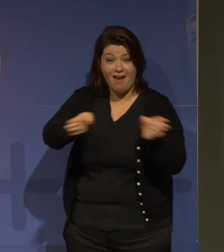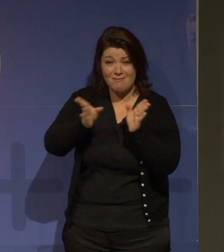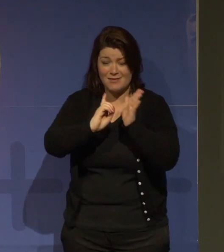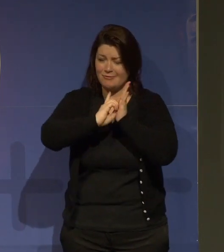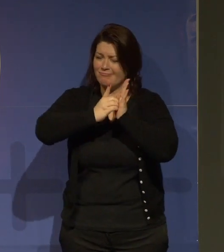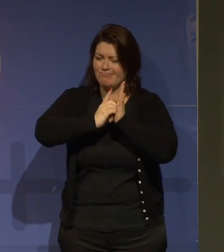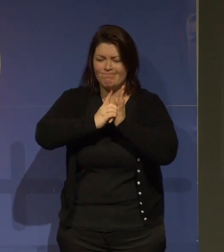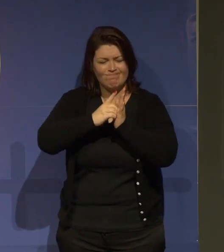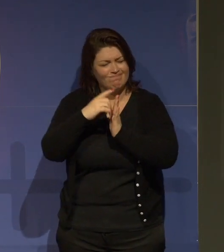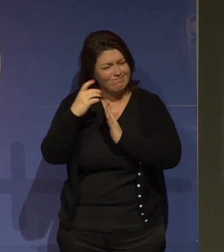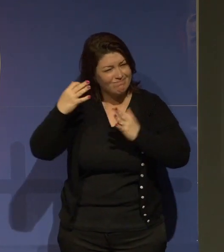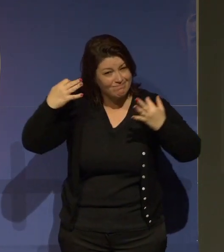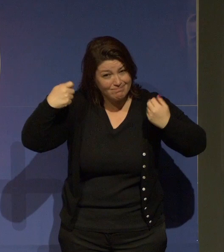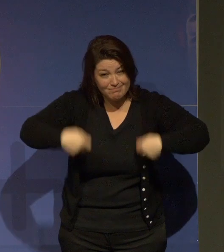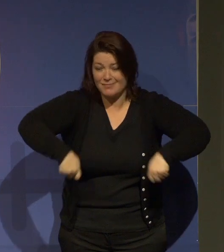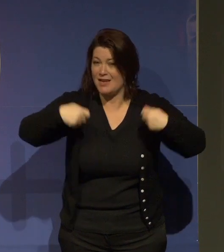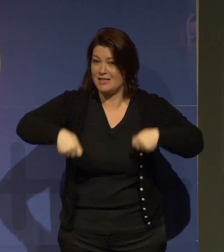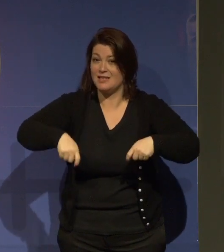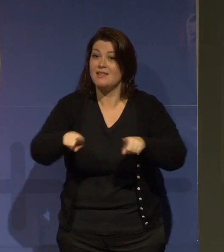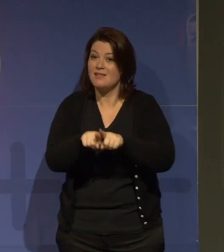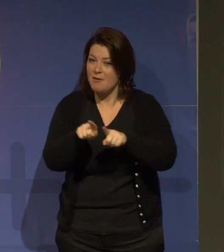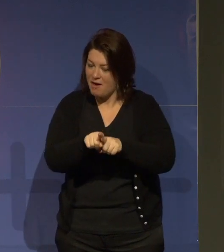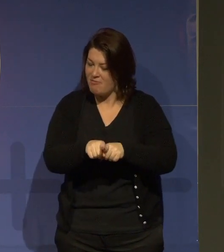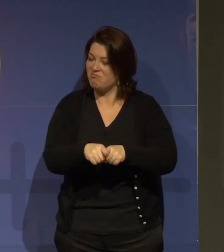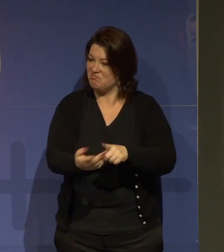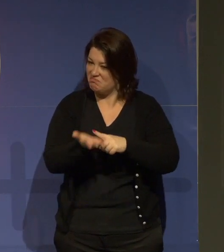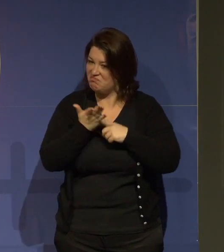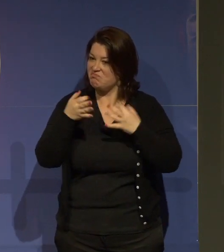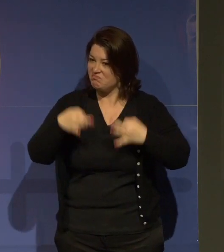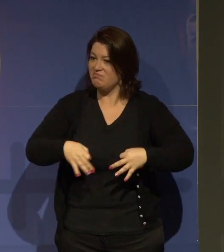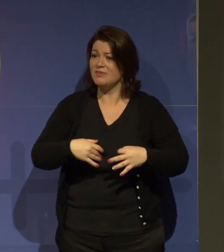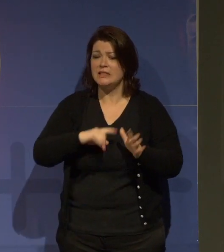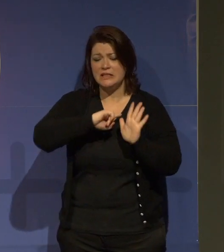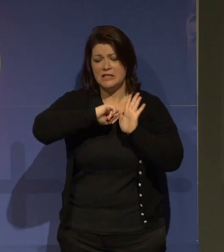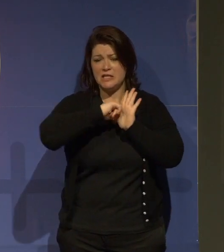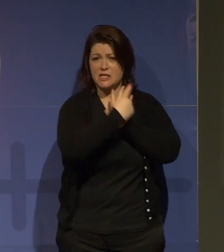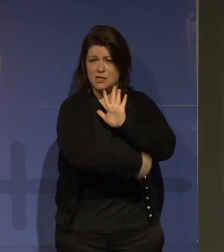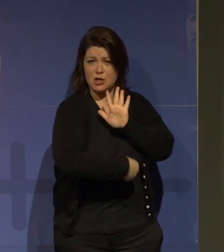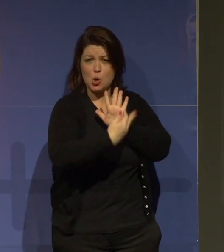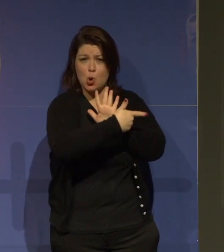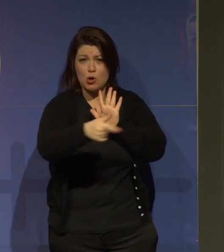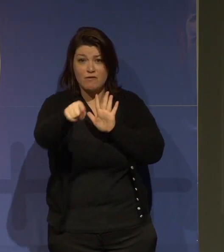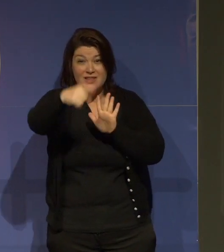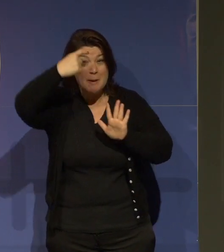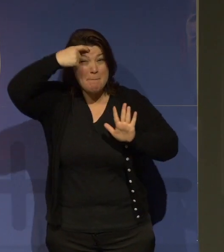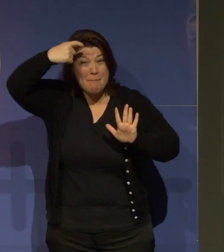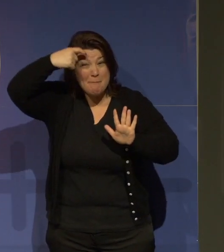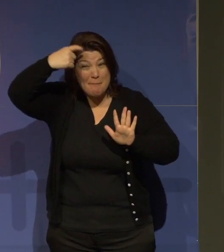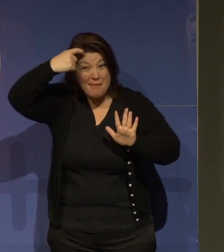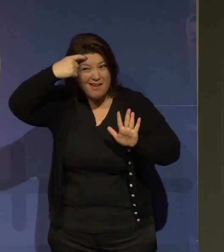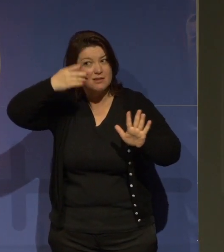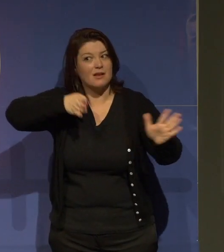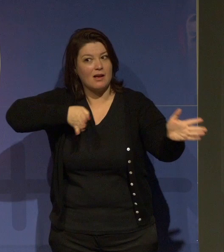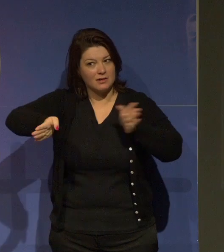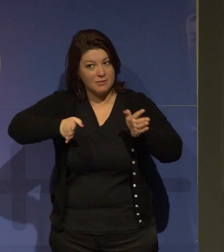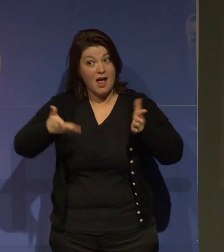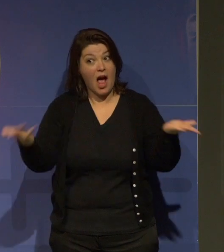é essencial e ela vale a pena. Então, vamos lá. 5 razões para vocês pensarem inclusivamente a partir de